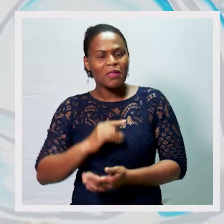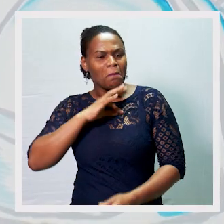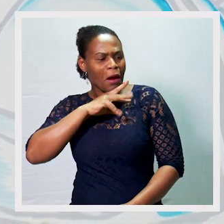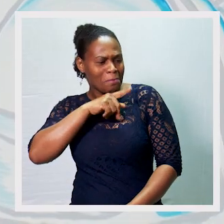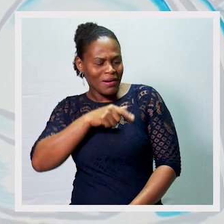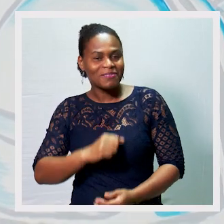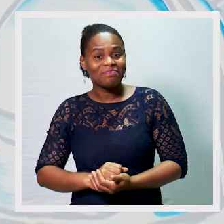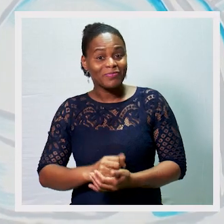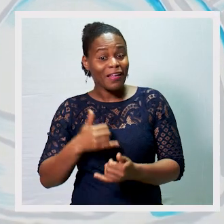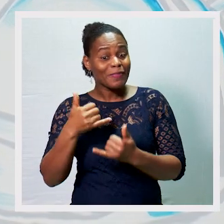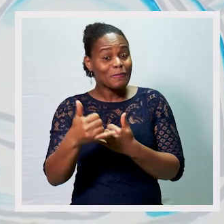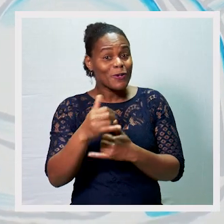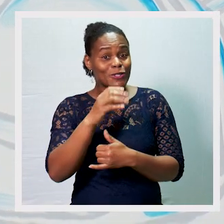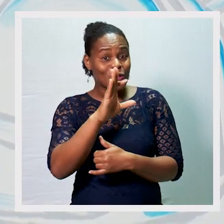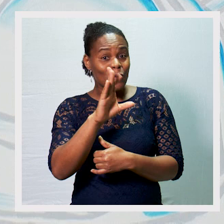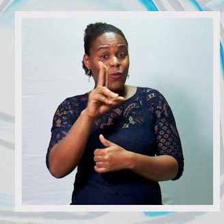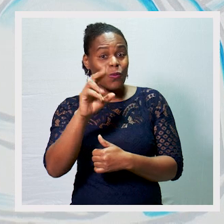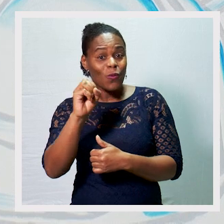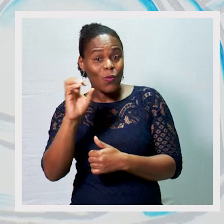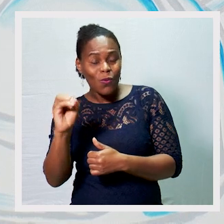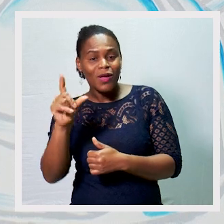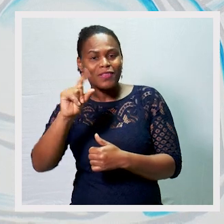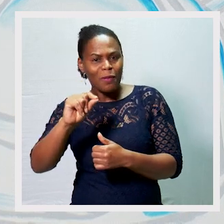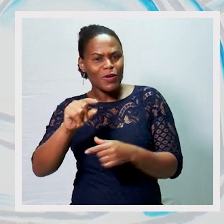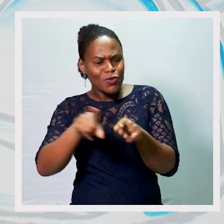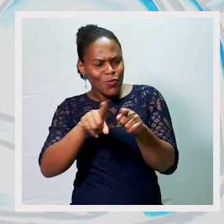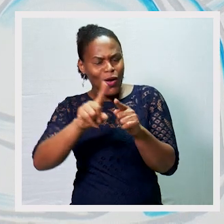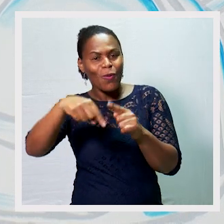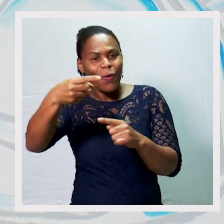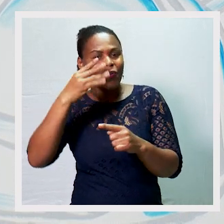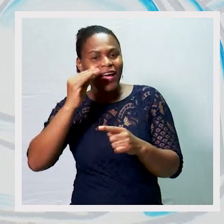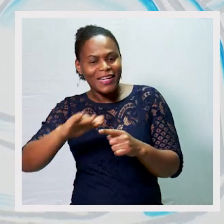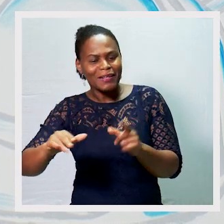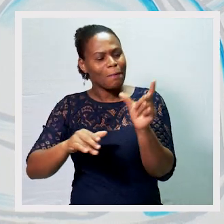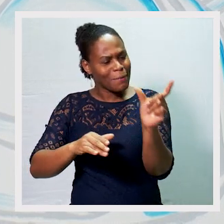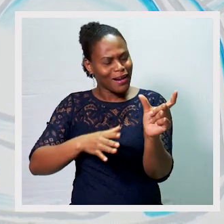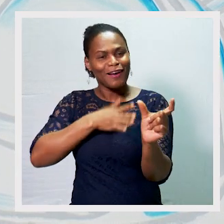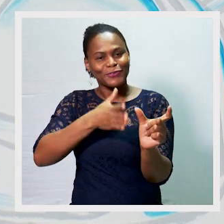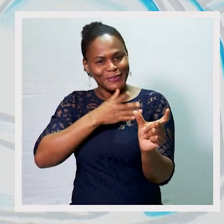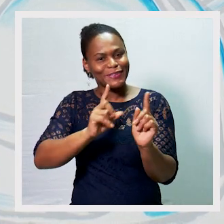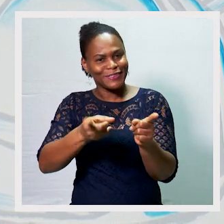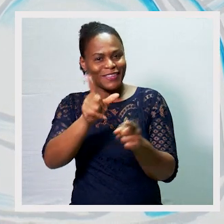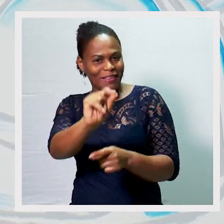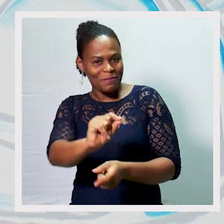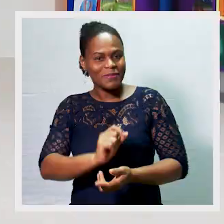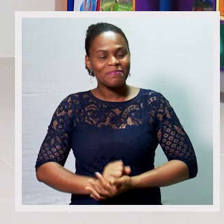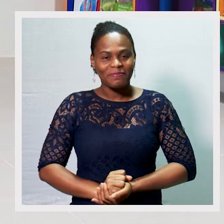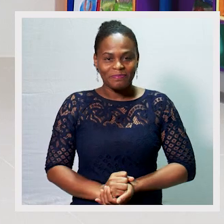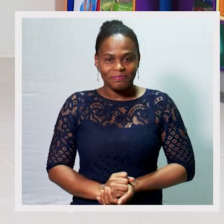De novo, o Hugo também, como todas as crianças, diziam essas palavrinhas.